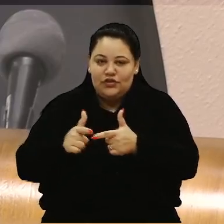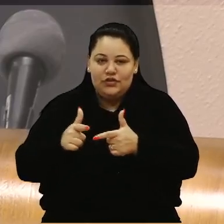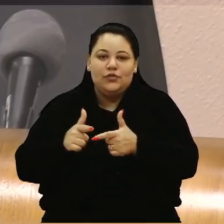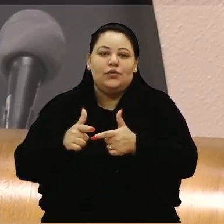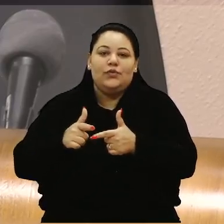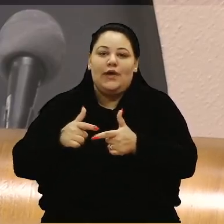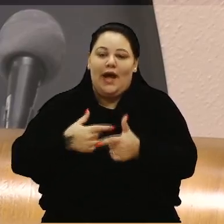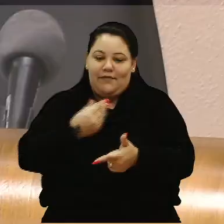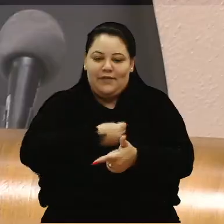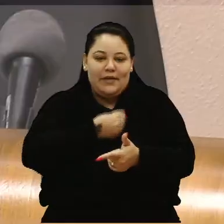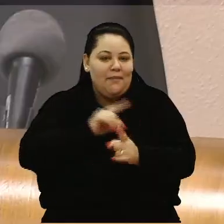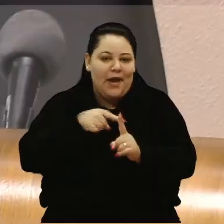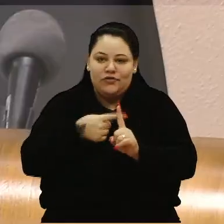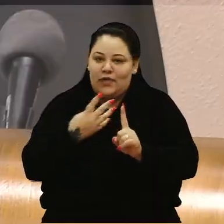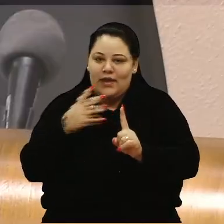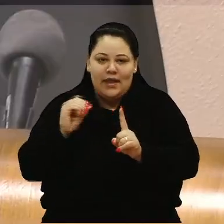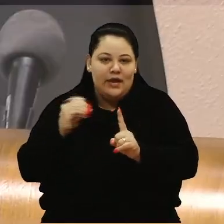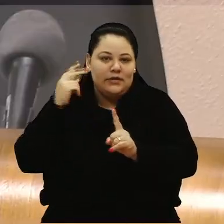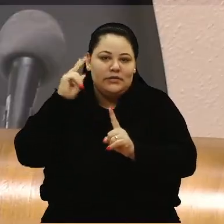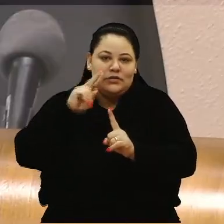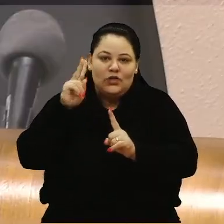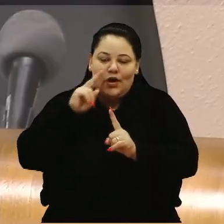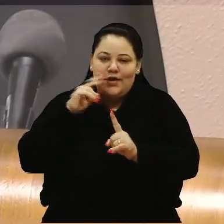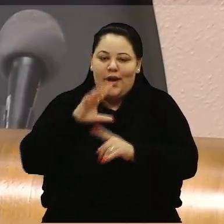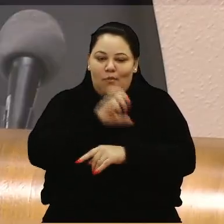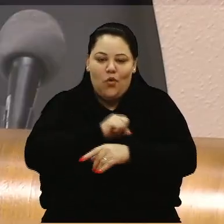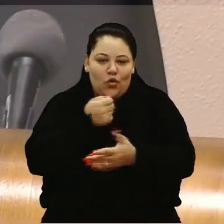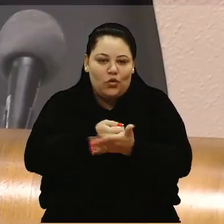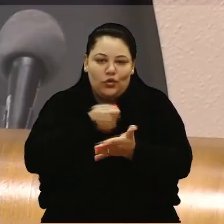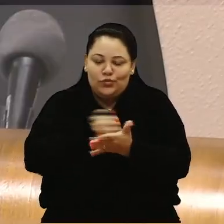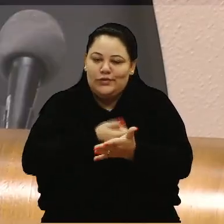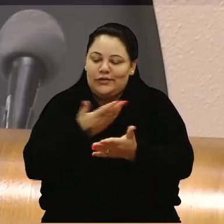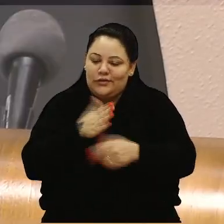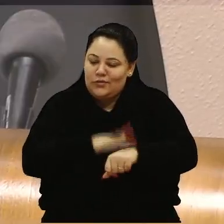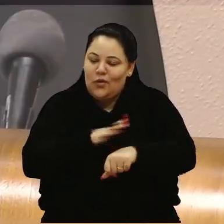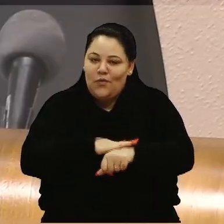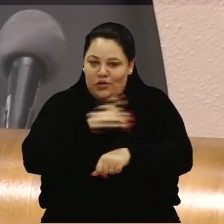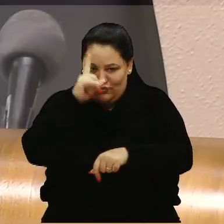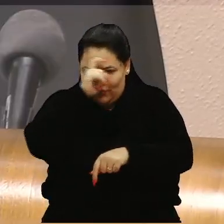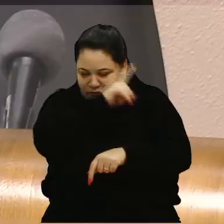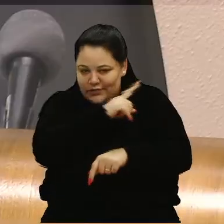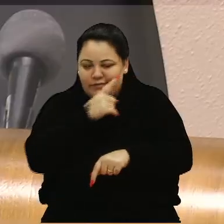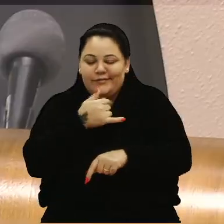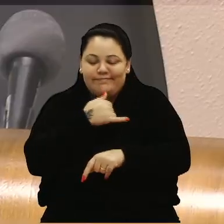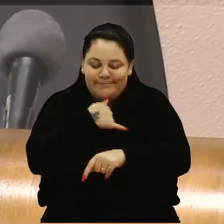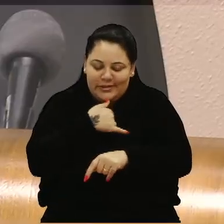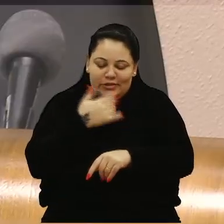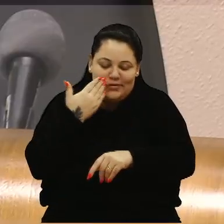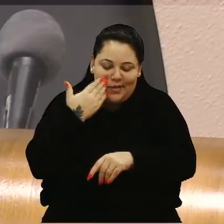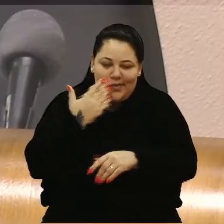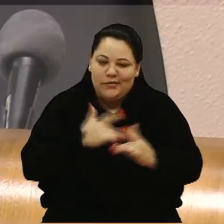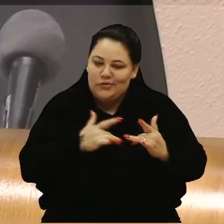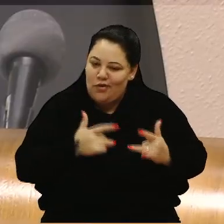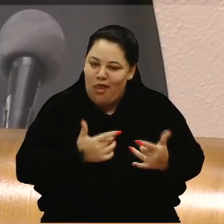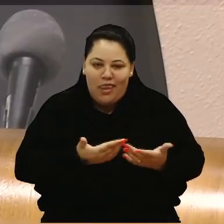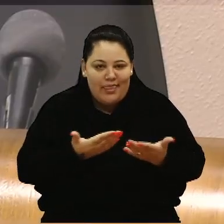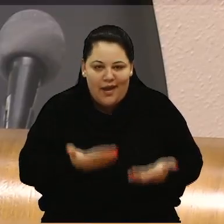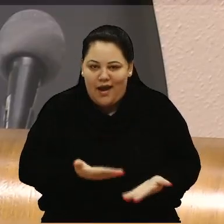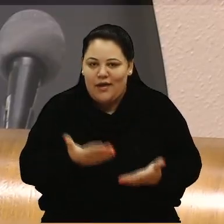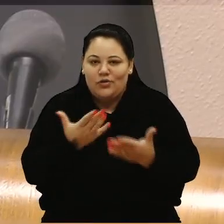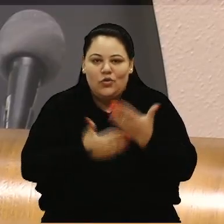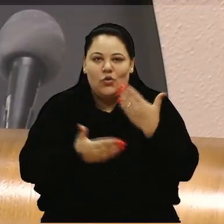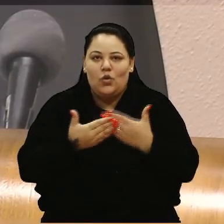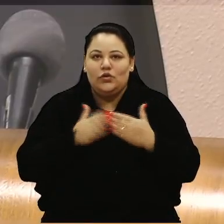construções conjuntas. Então, nesse momento de dificuldades e de tristeza, nós deixamos o nosso pesar e falamos, já falei isso ao